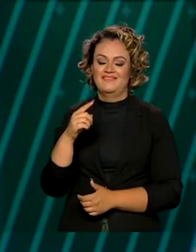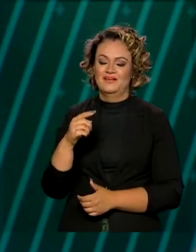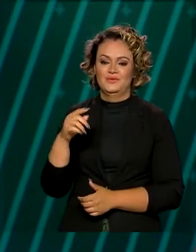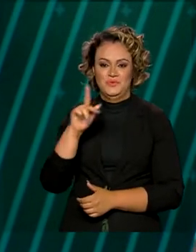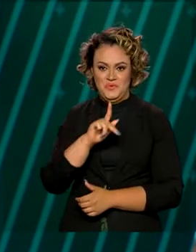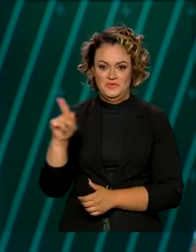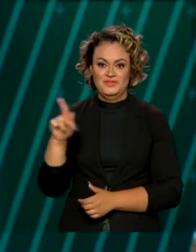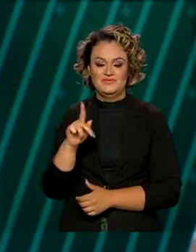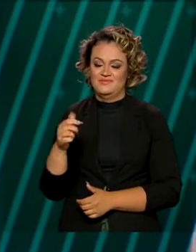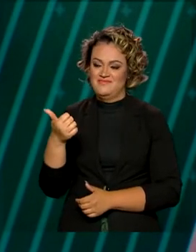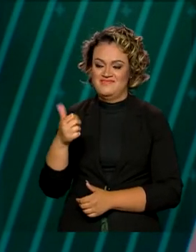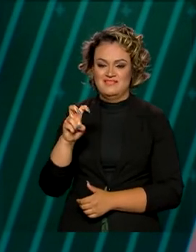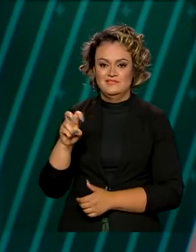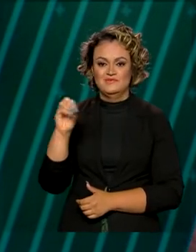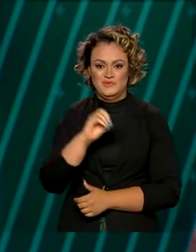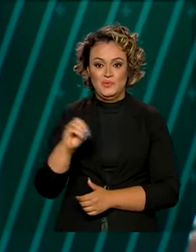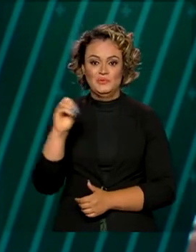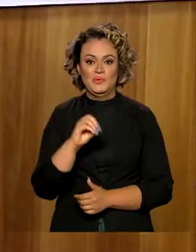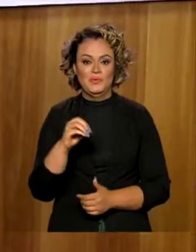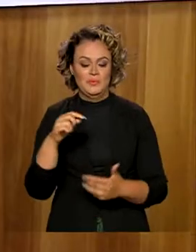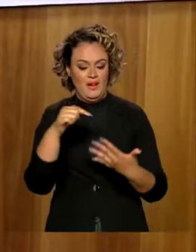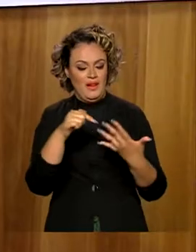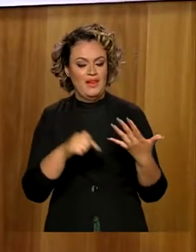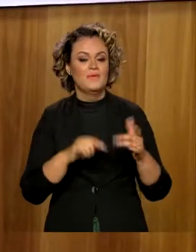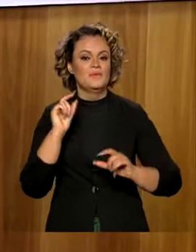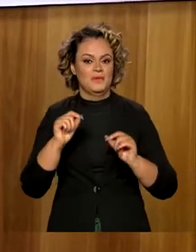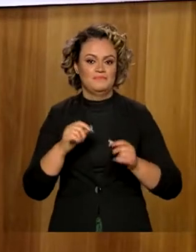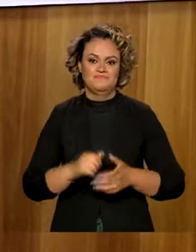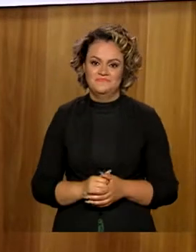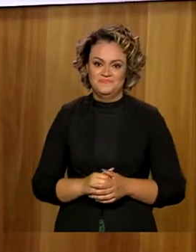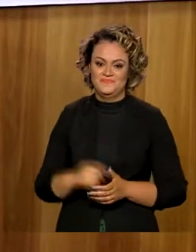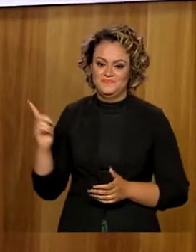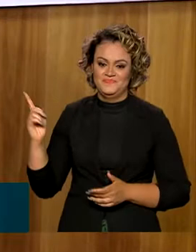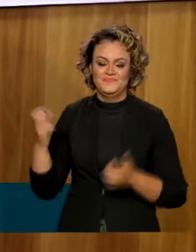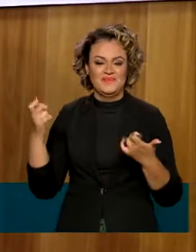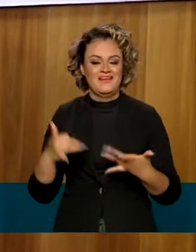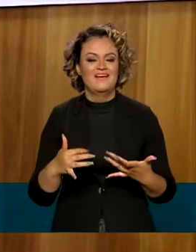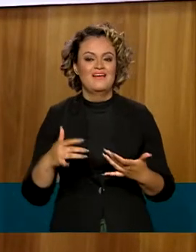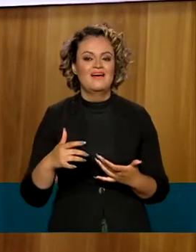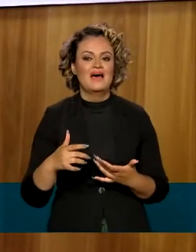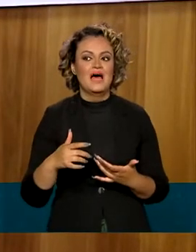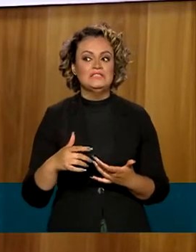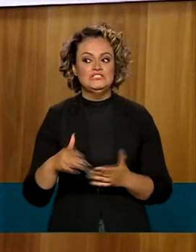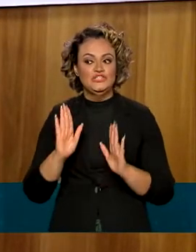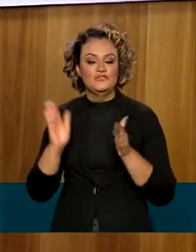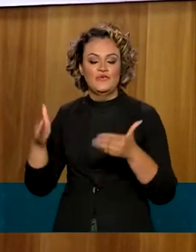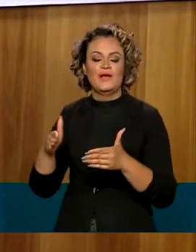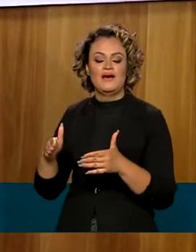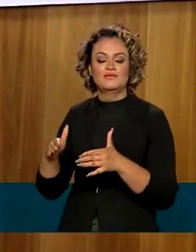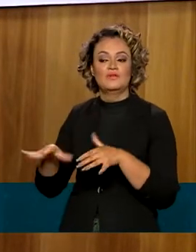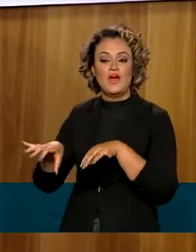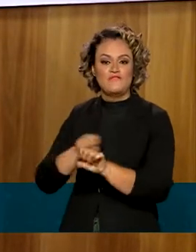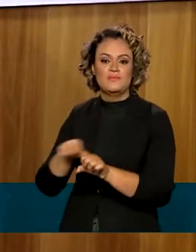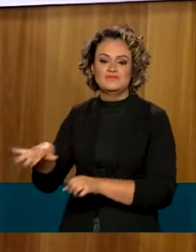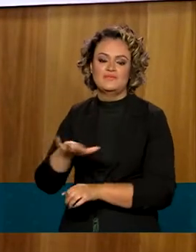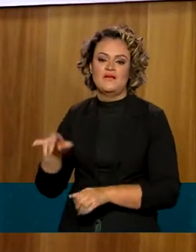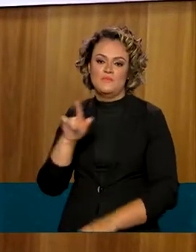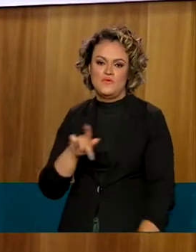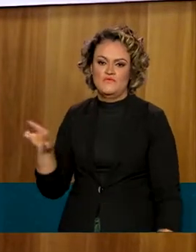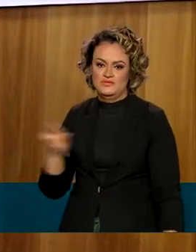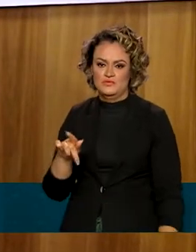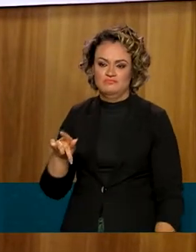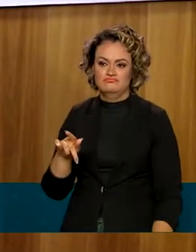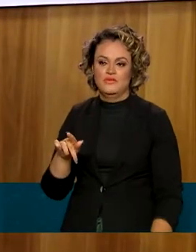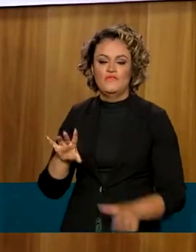comemorado em 15 de outubro. A gente tem trabalhado a formação do professor, tanto a formação inicial como a formação